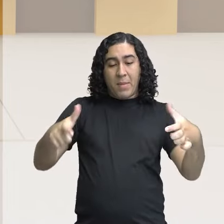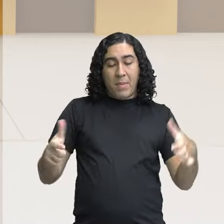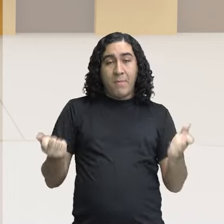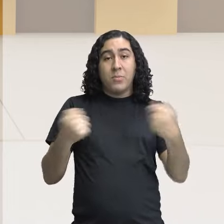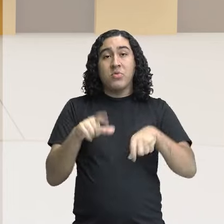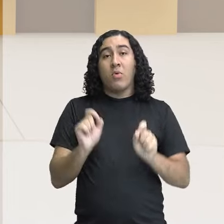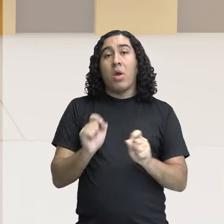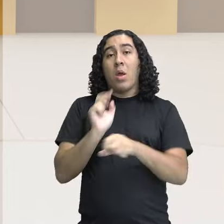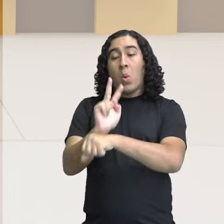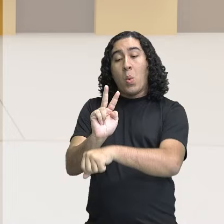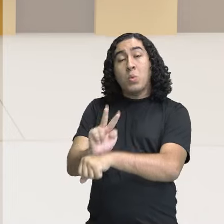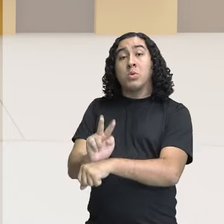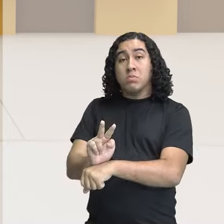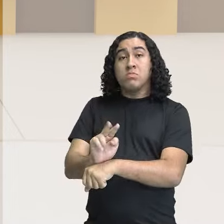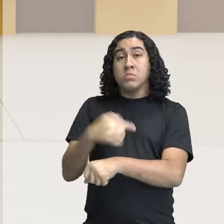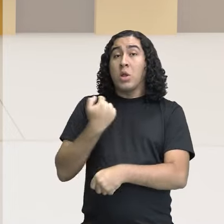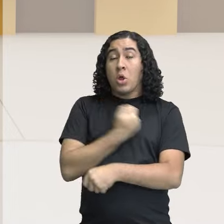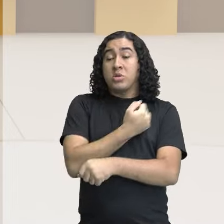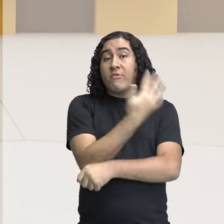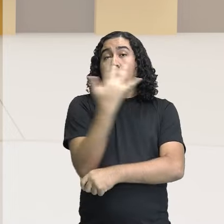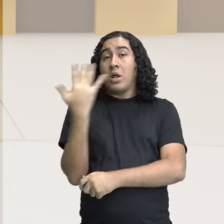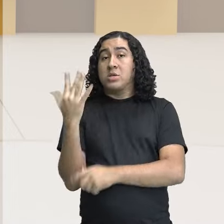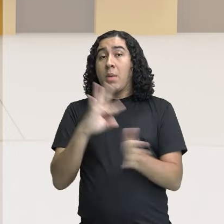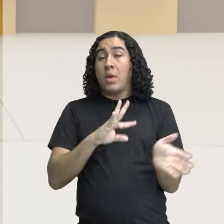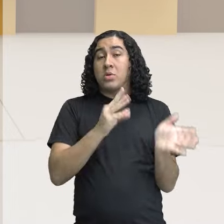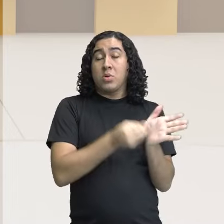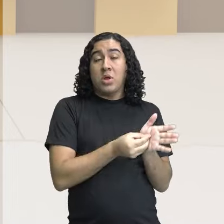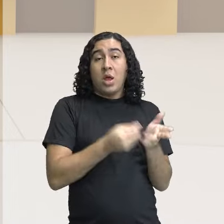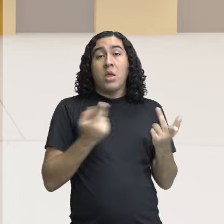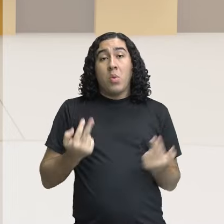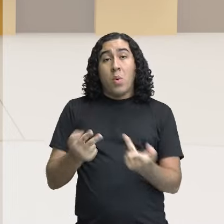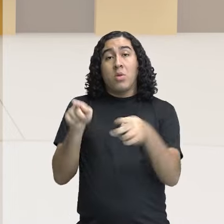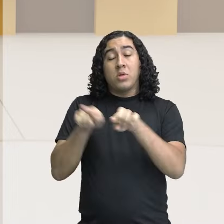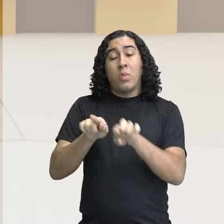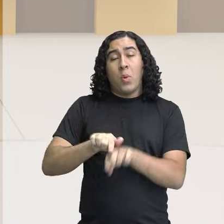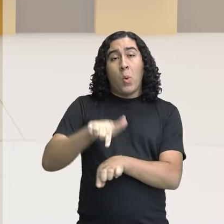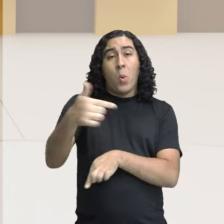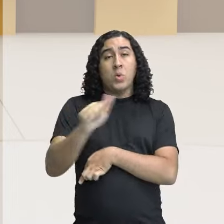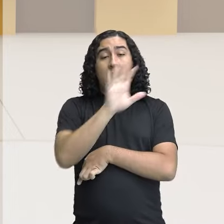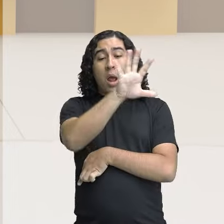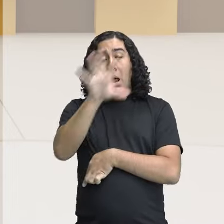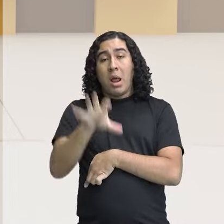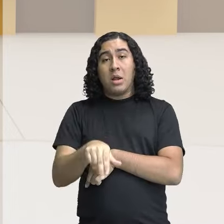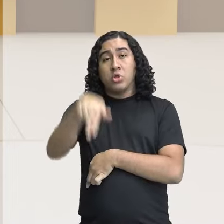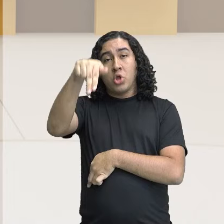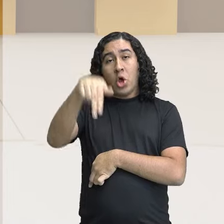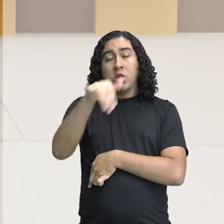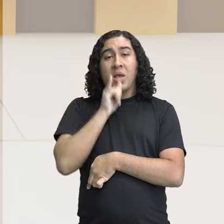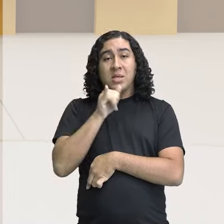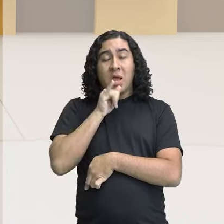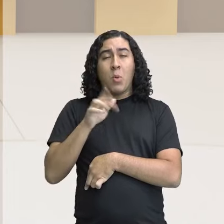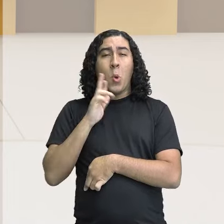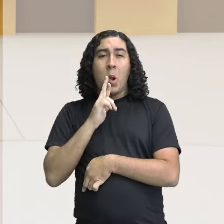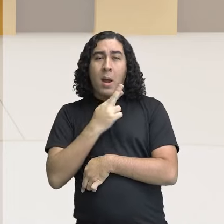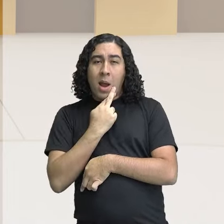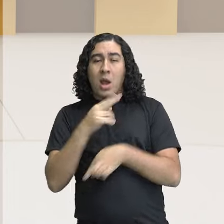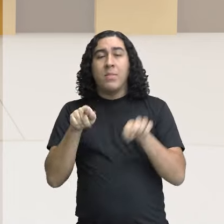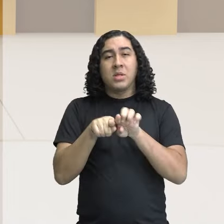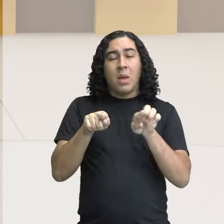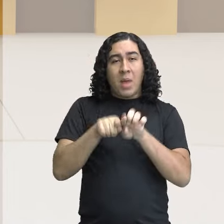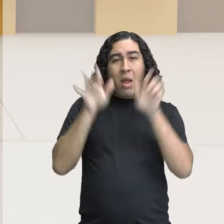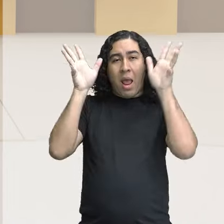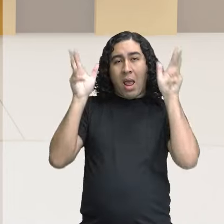A preservação da nossa floresta amazônica, assim como de outras áreas da região norte, como Roraima também, o